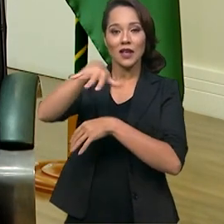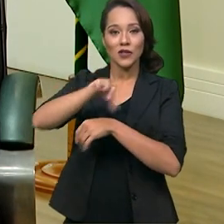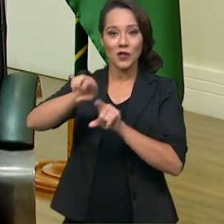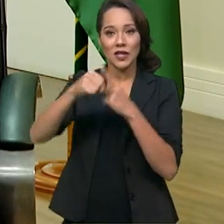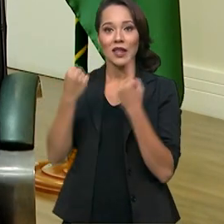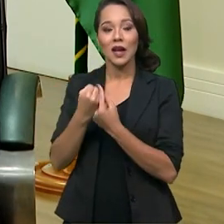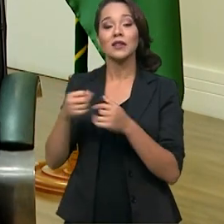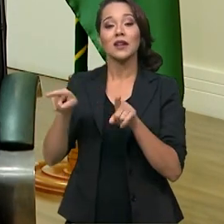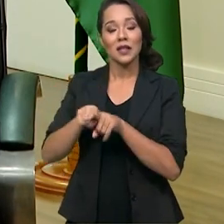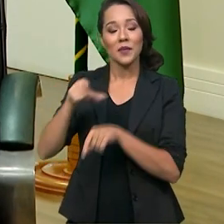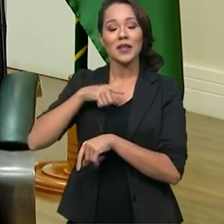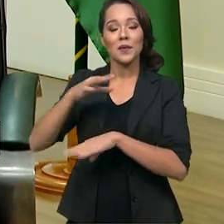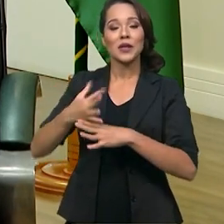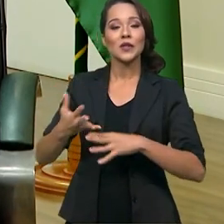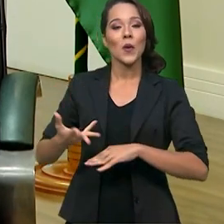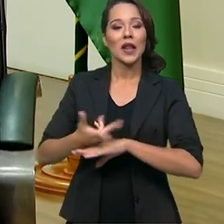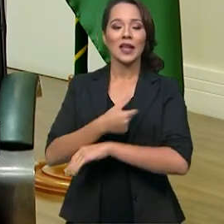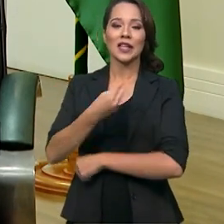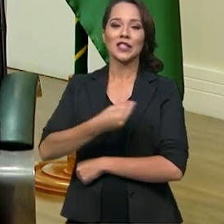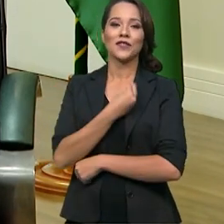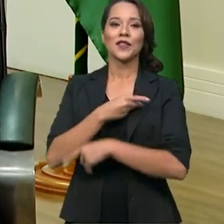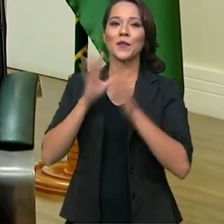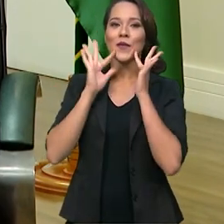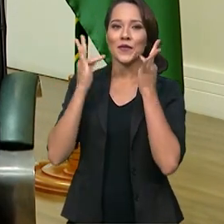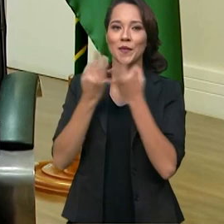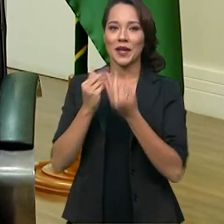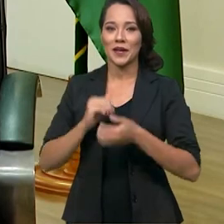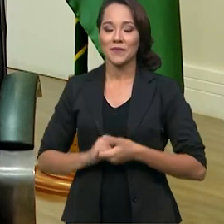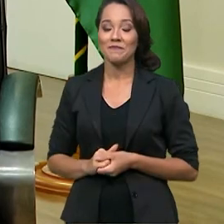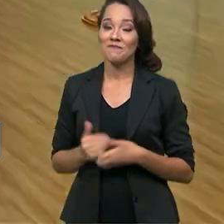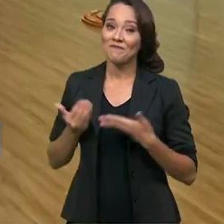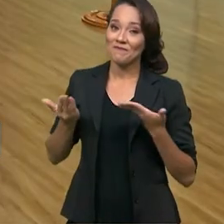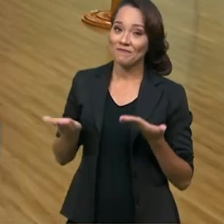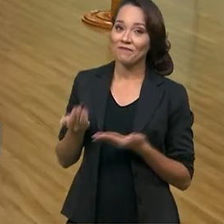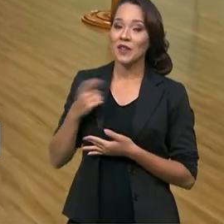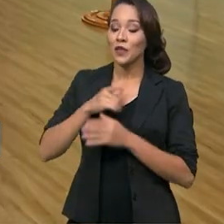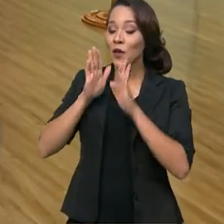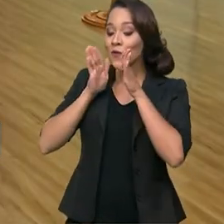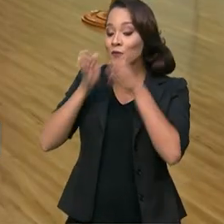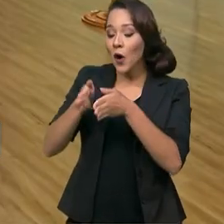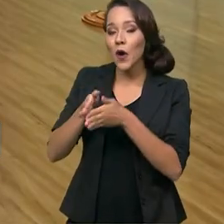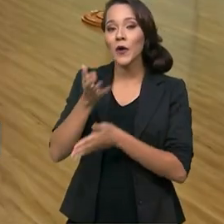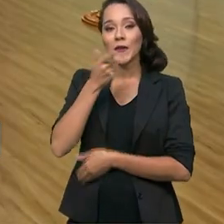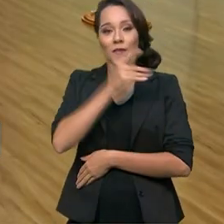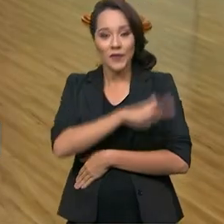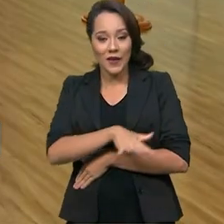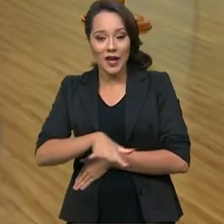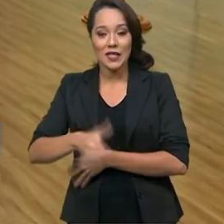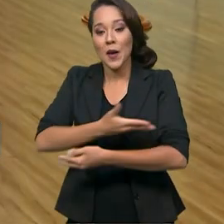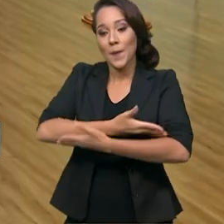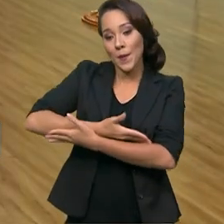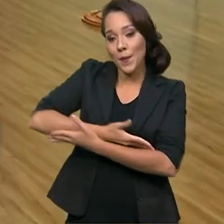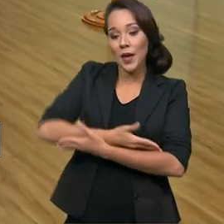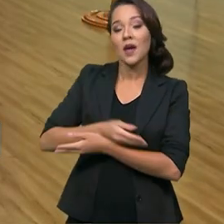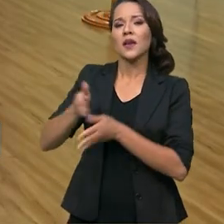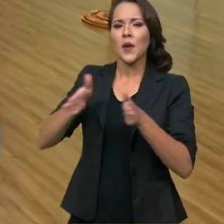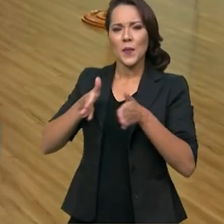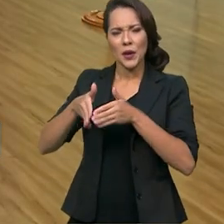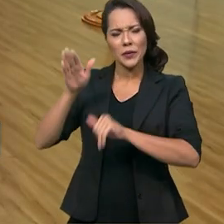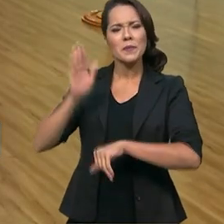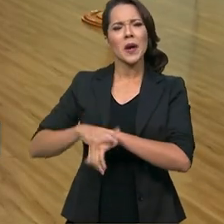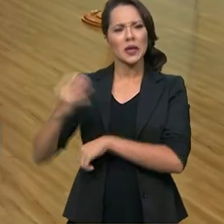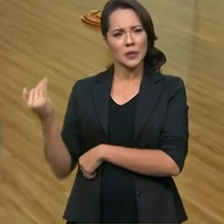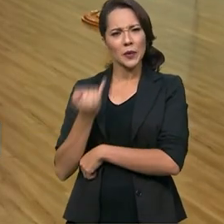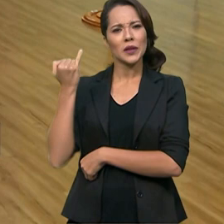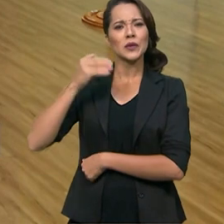possa também ter maior qualidade de vida para a sua família. Isso é ter foco na primeira infância, onde é o período mais